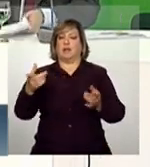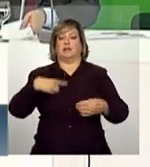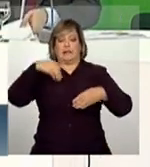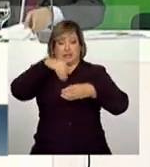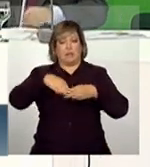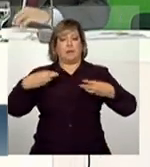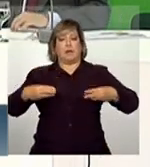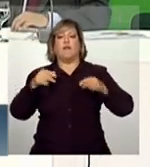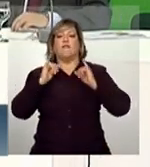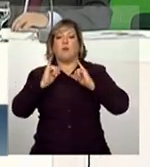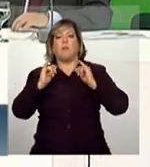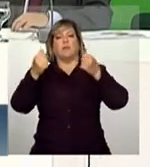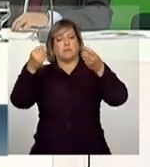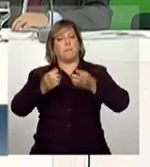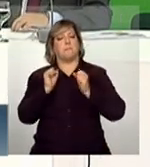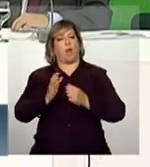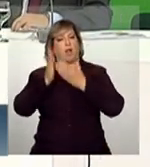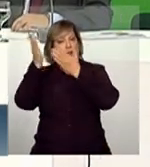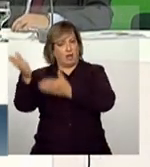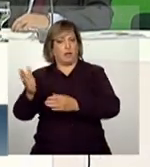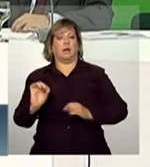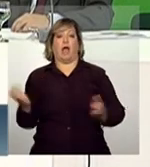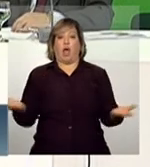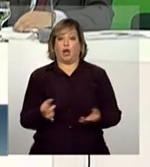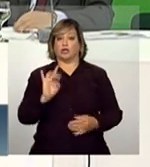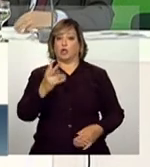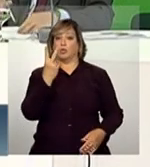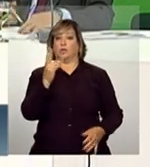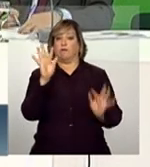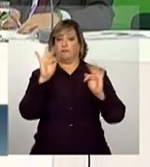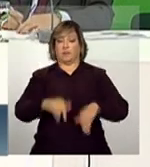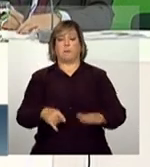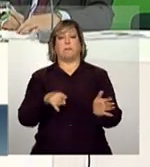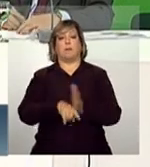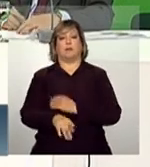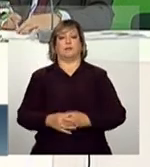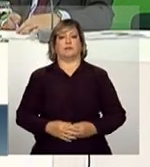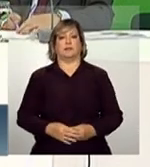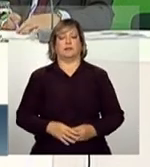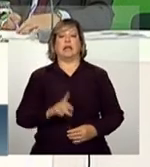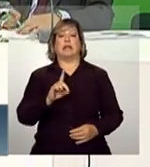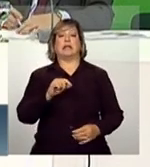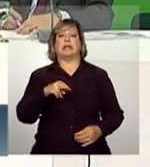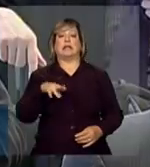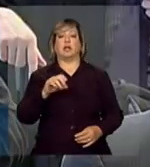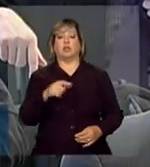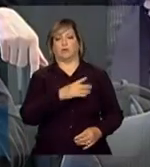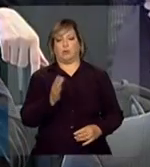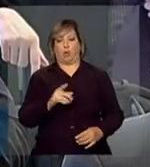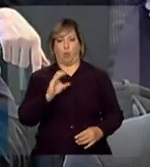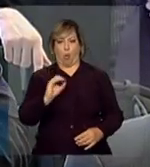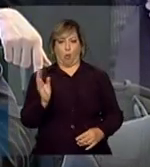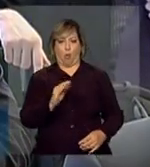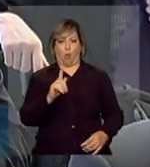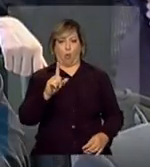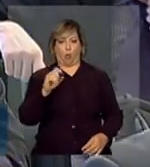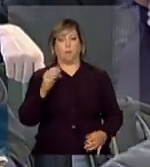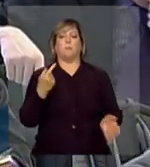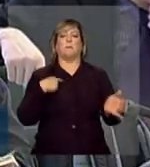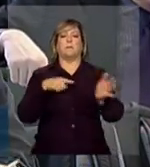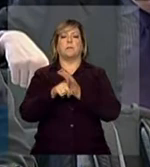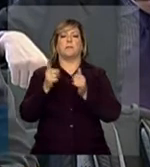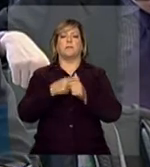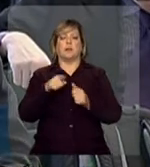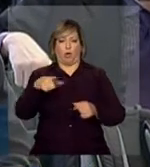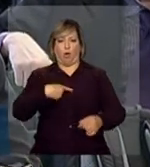Ministério para mais informações. Nós temos mais duas perguntas e finalizamos. Danilo Fariello, do Globo. A primeira pergunta é se o